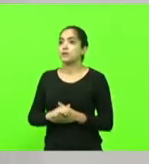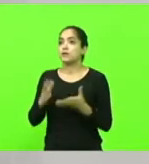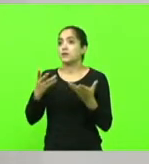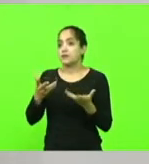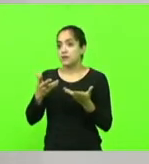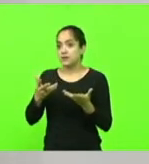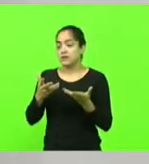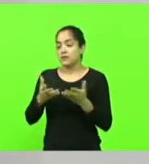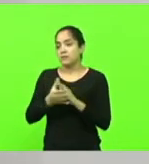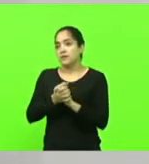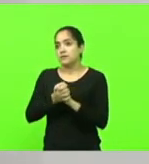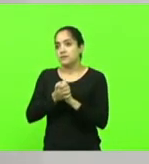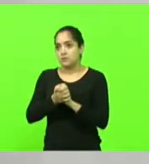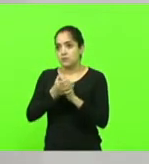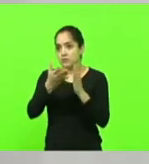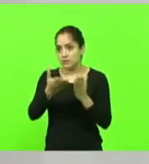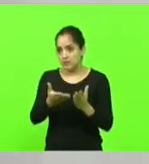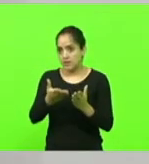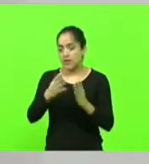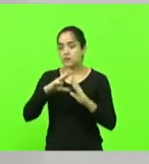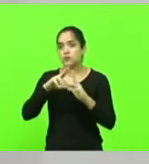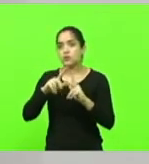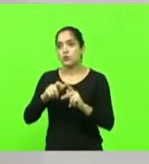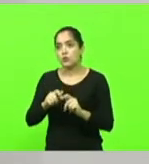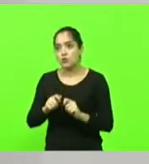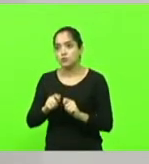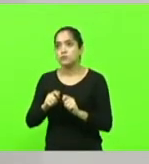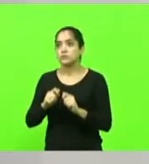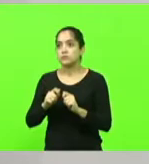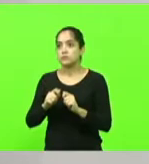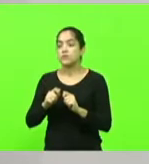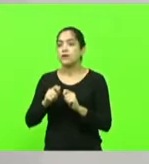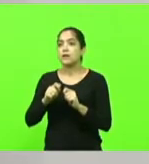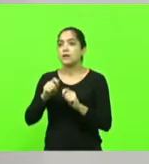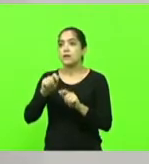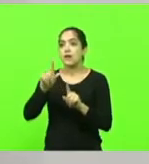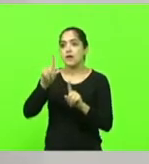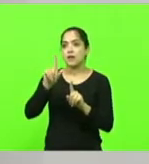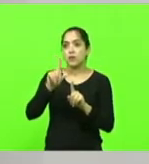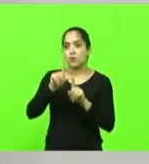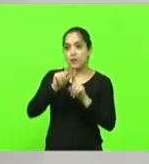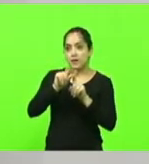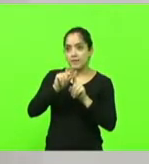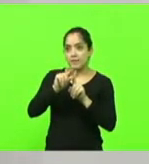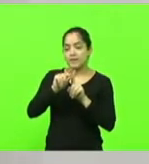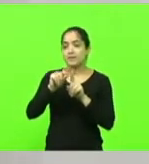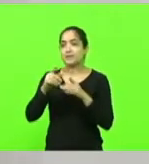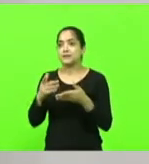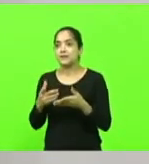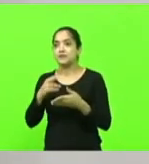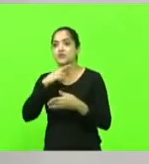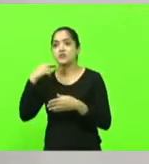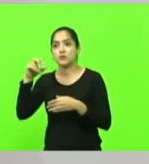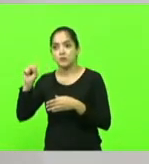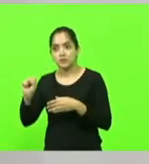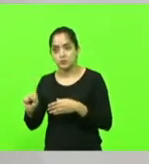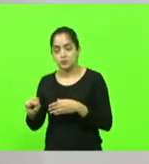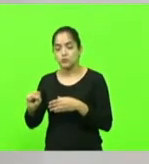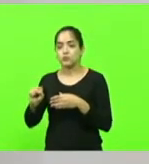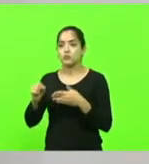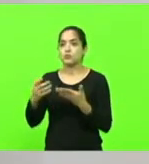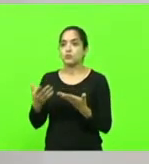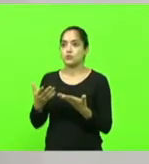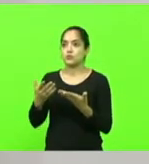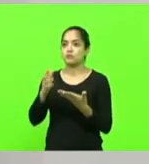saudar aqui todo o público de Guaramirim, e de Jaraguá do Sul, de Santa Catarina todo,